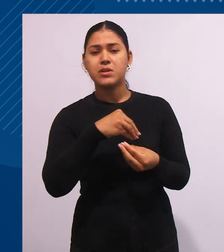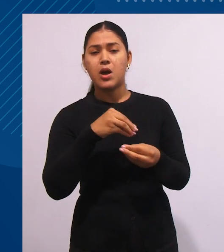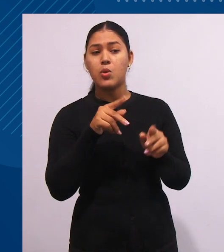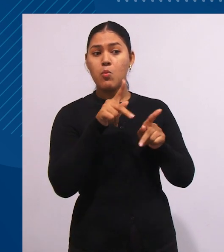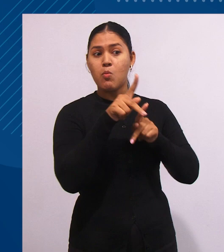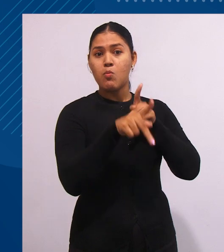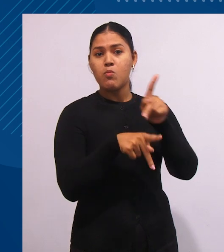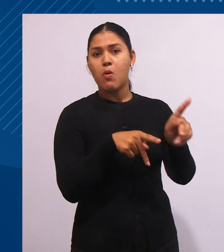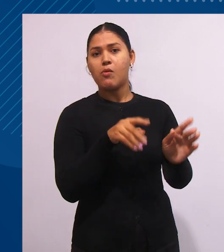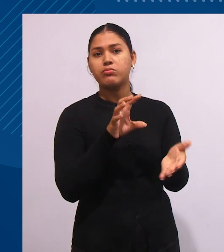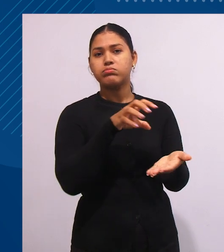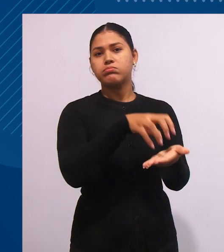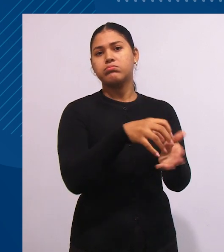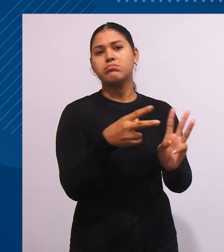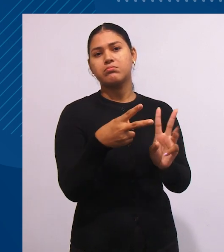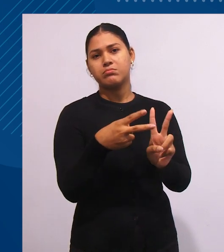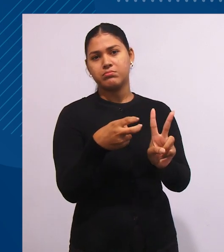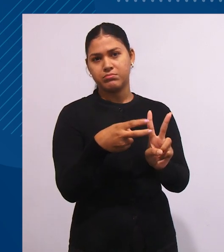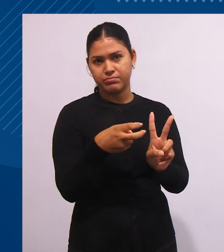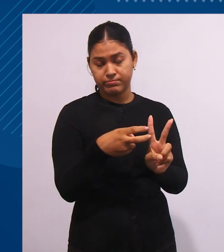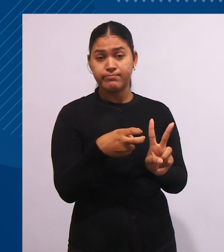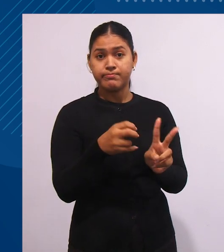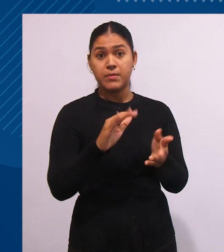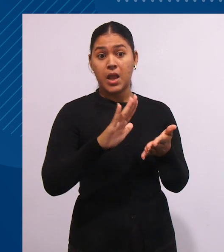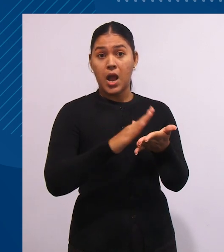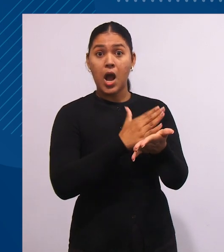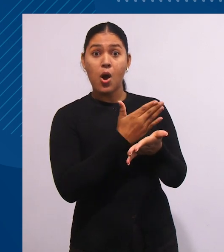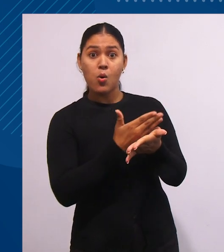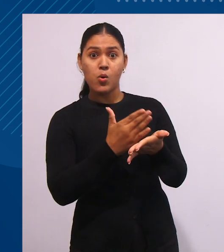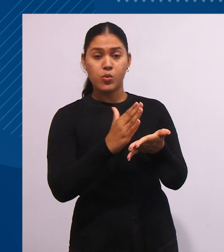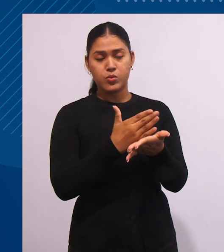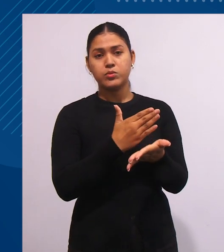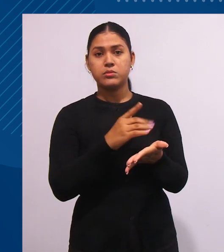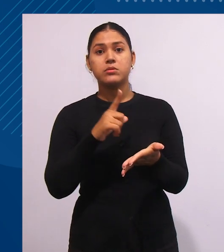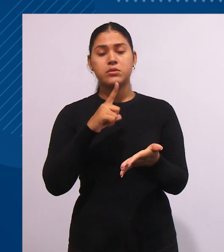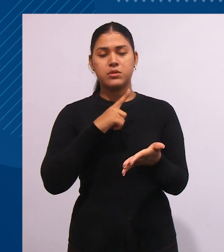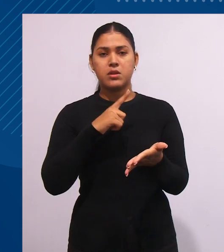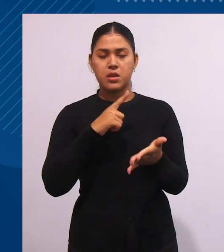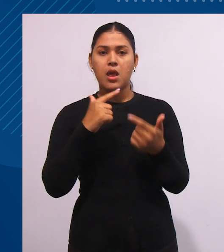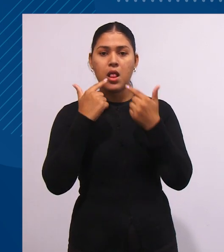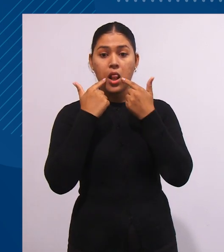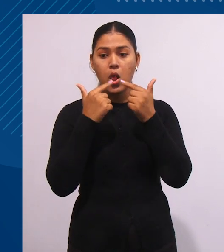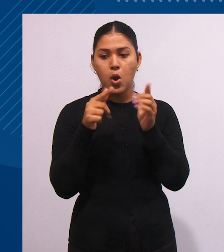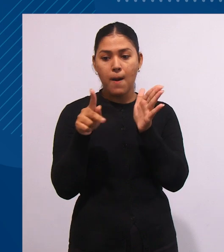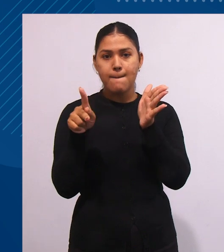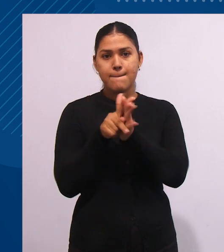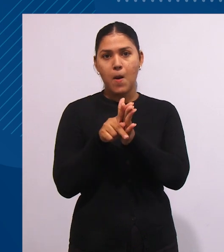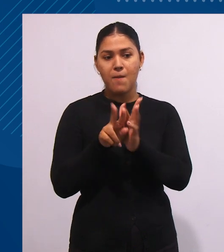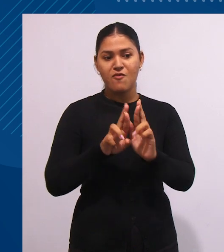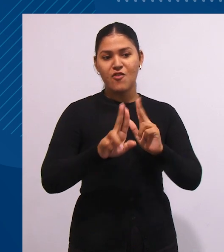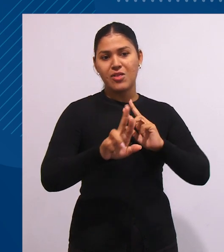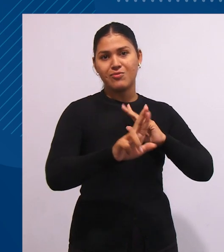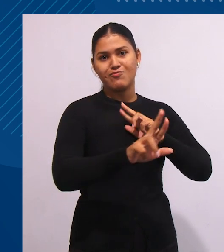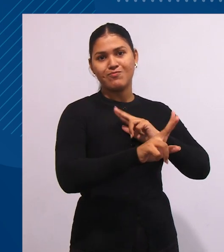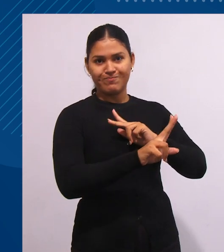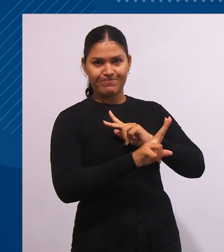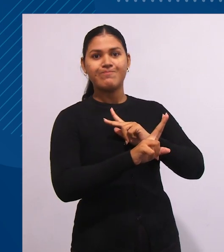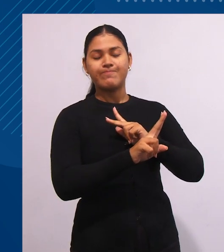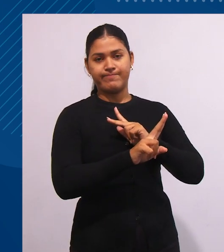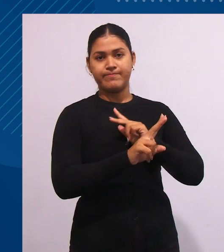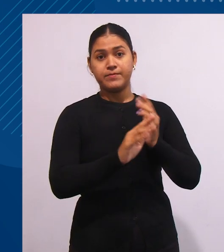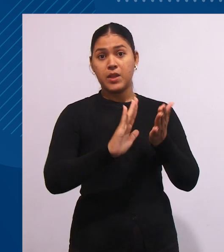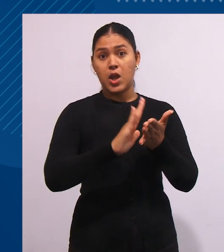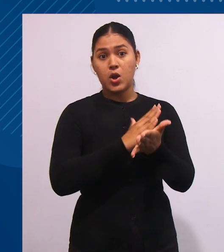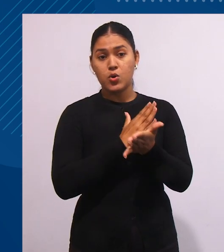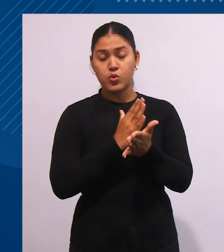povos e algumas etnias com tronco linguístico similares e outras não, né? Então algumas